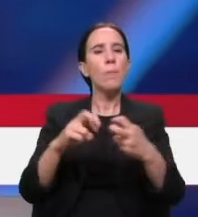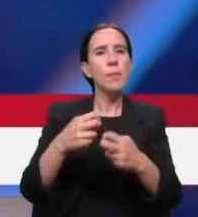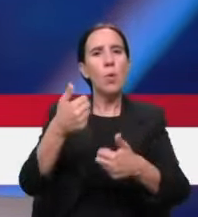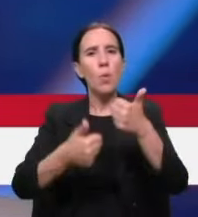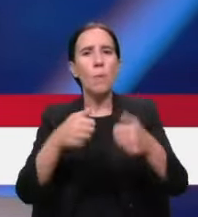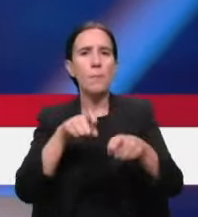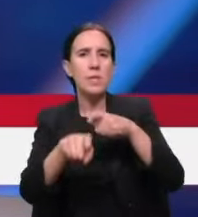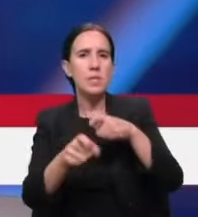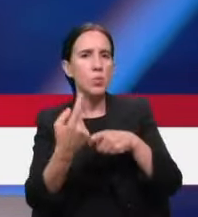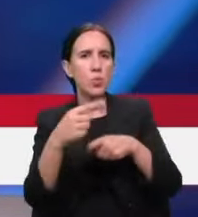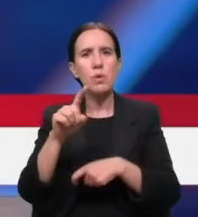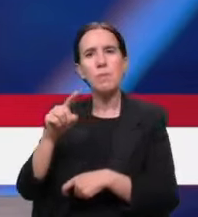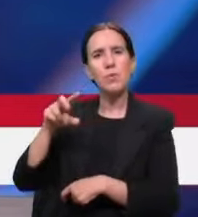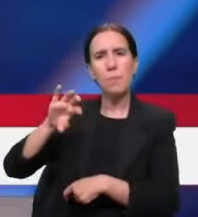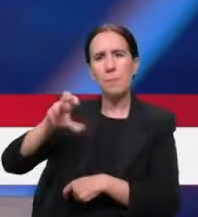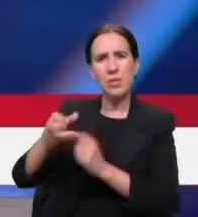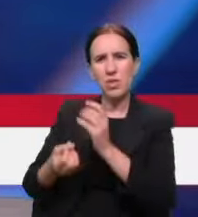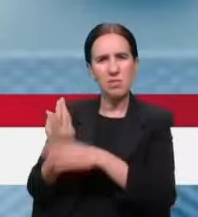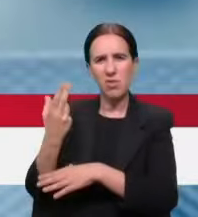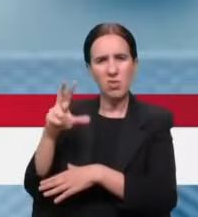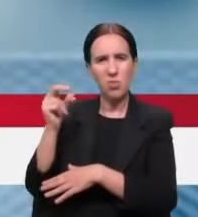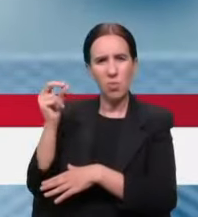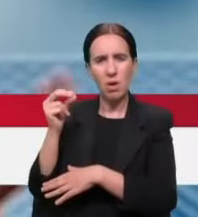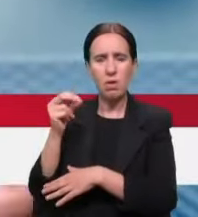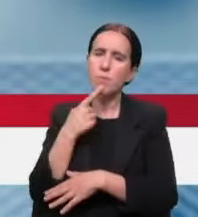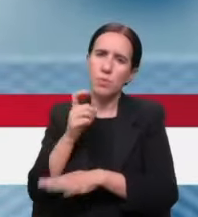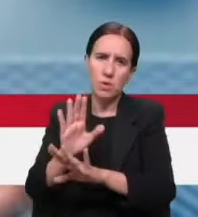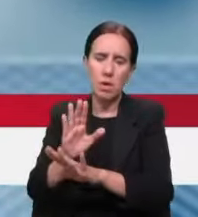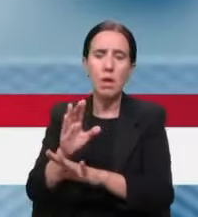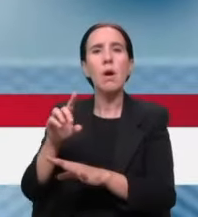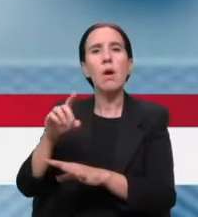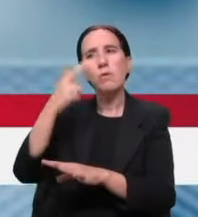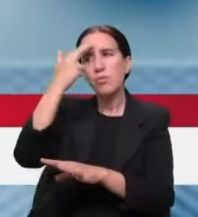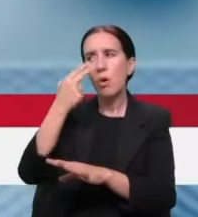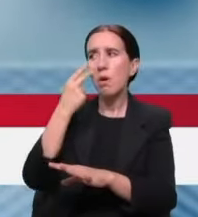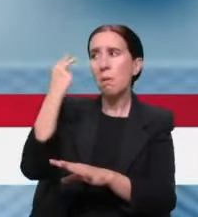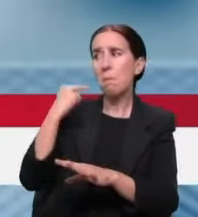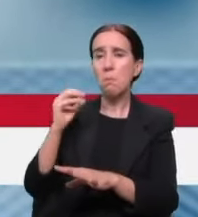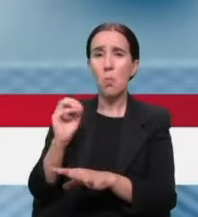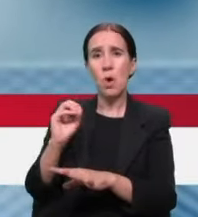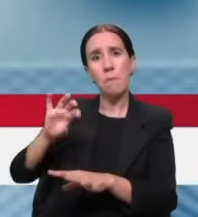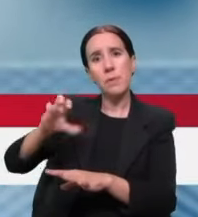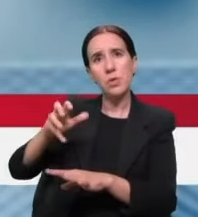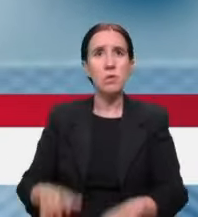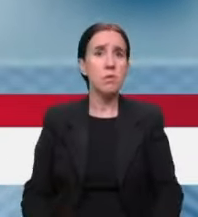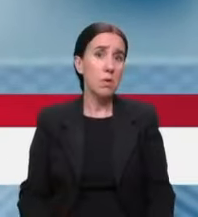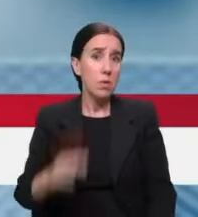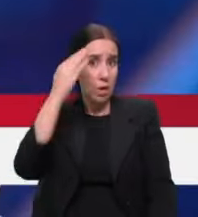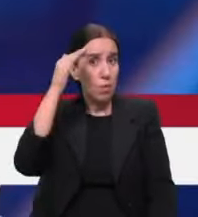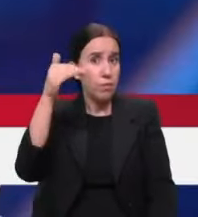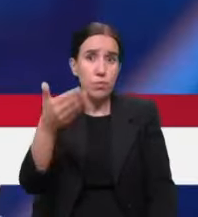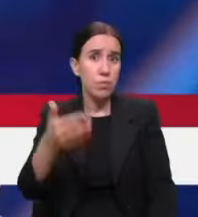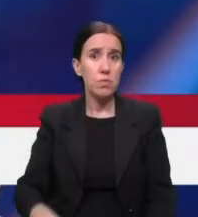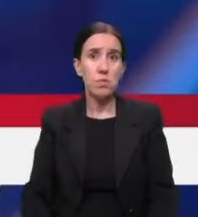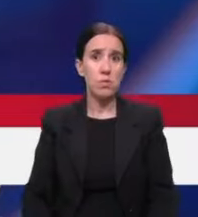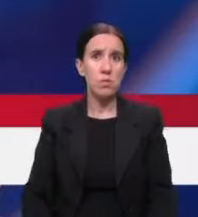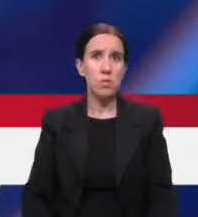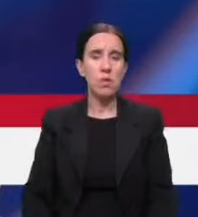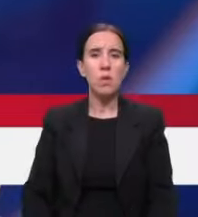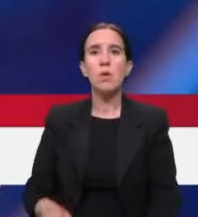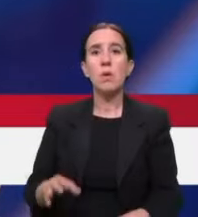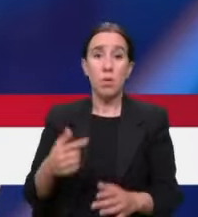que nunca existiu, deixe-me só perguntar. É um país que nunca existiu, não consegue encontrar na história um país... Não, é o futuro. Portanto,